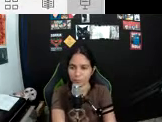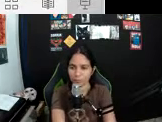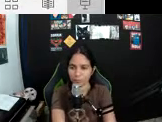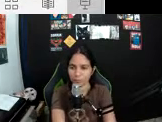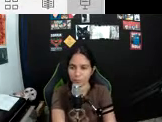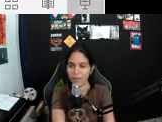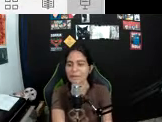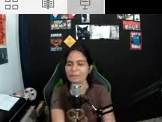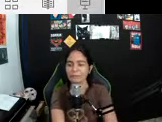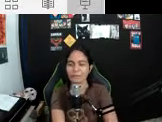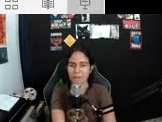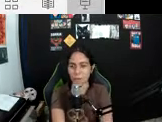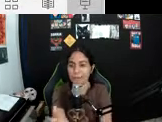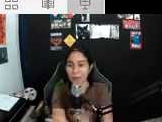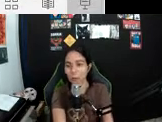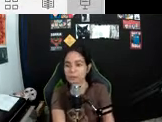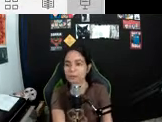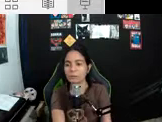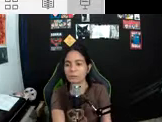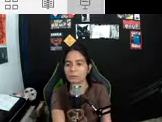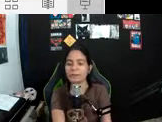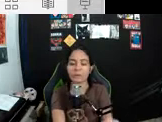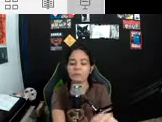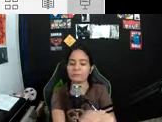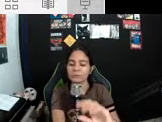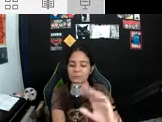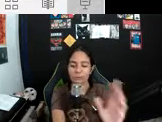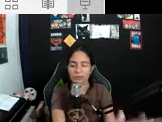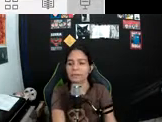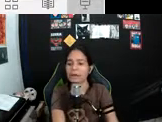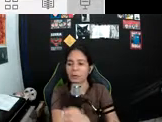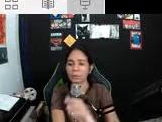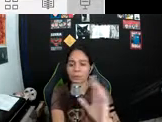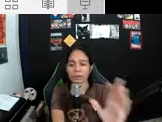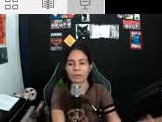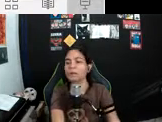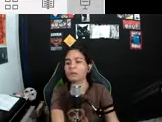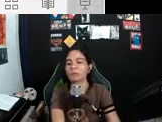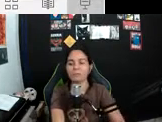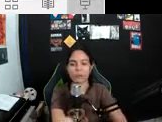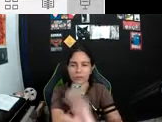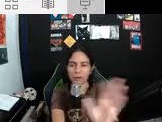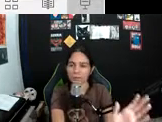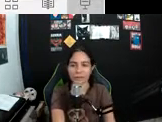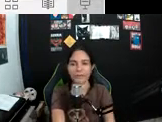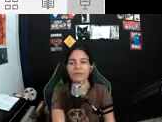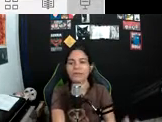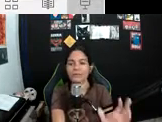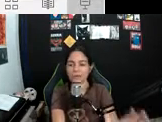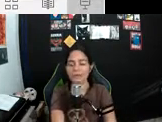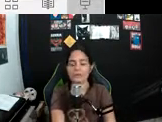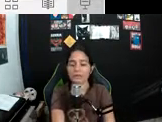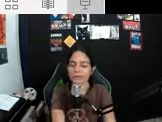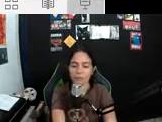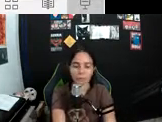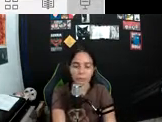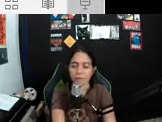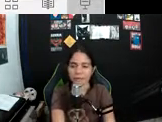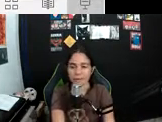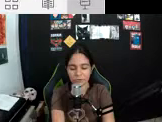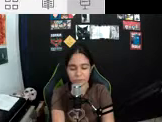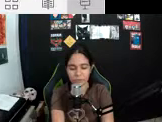setor, mas na rua não. Então, se acontecer na rua, num local que você esteja, aconteceu um acidente,